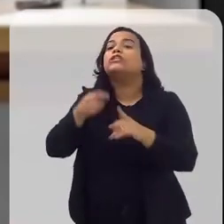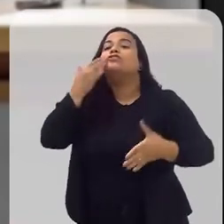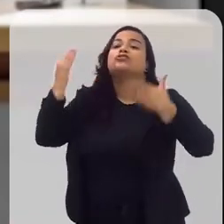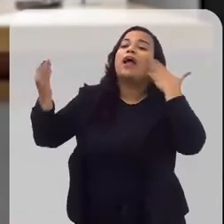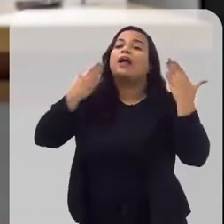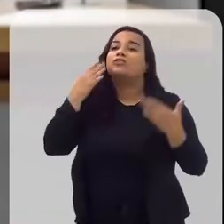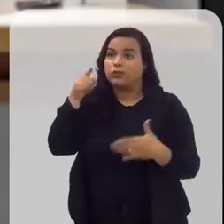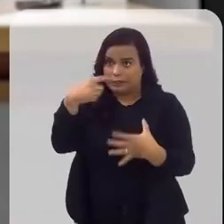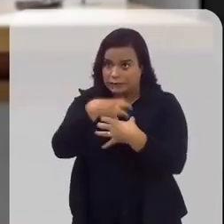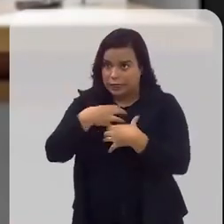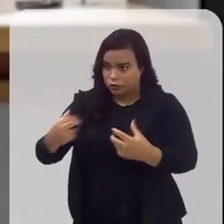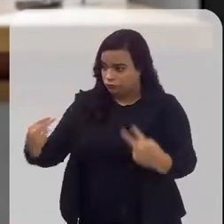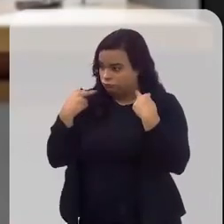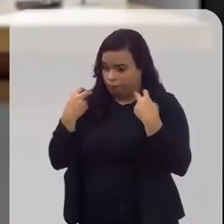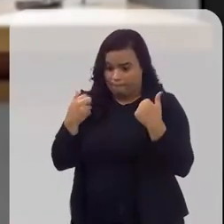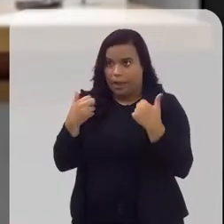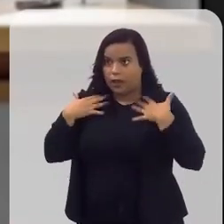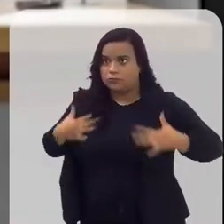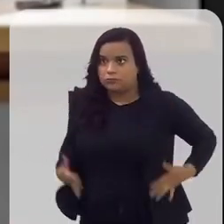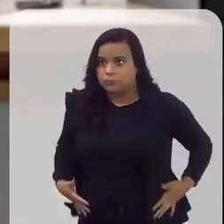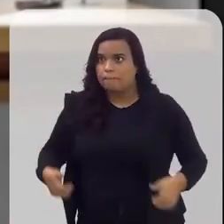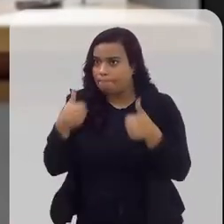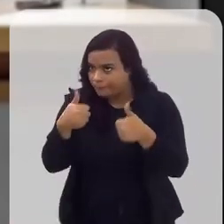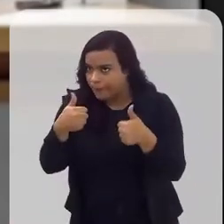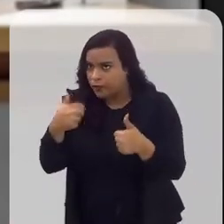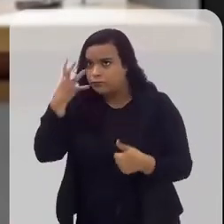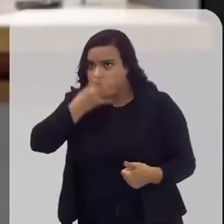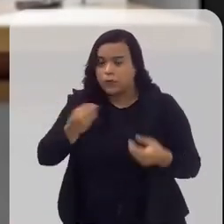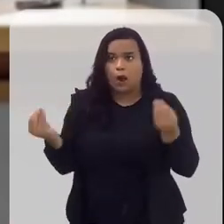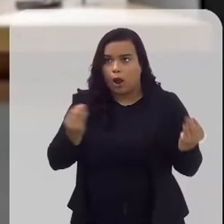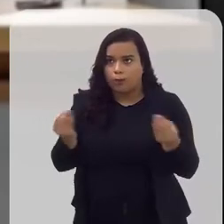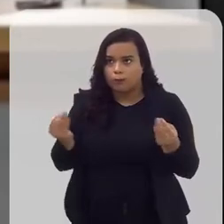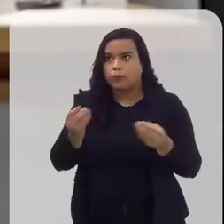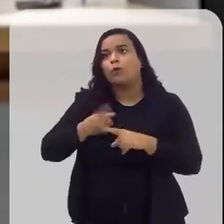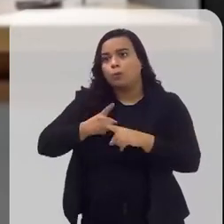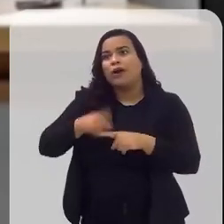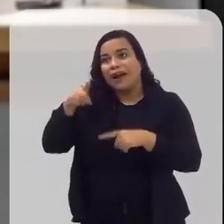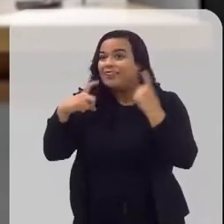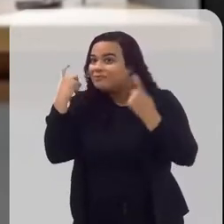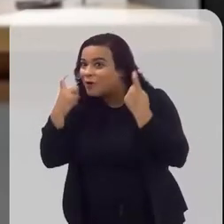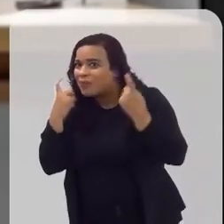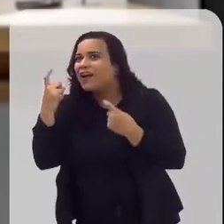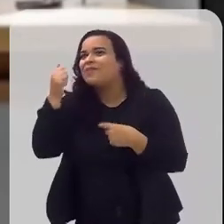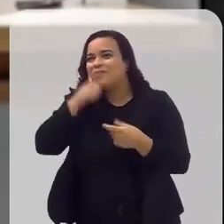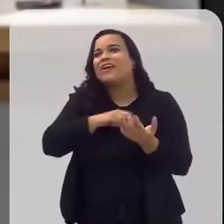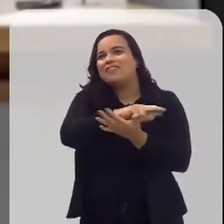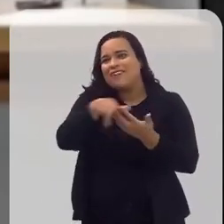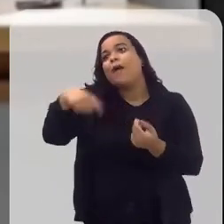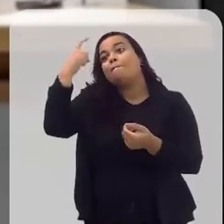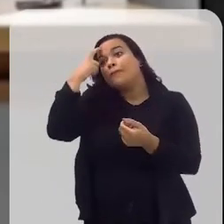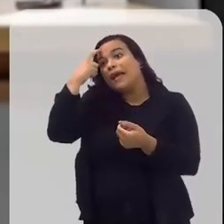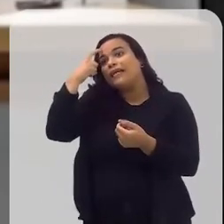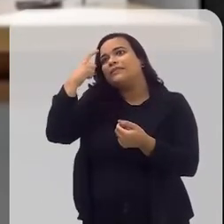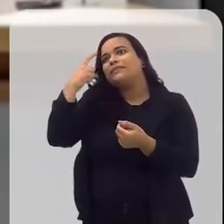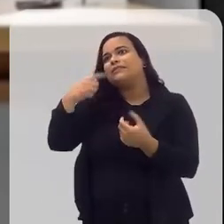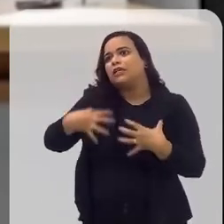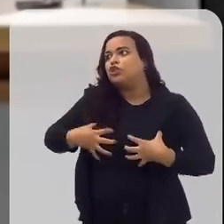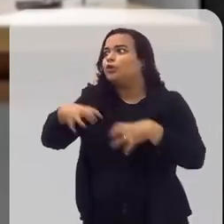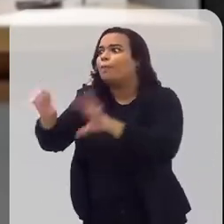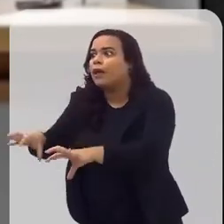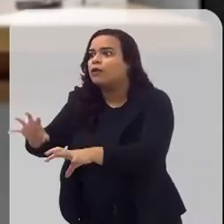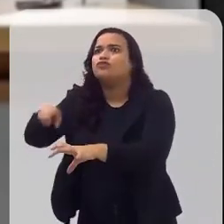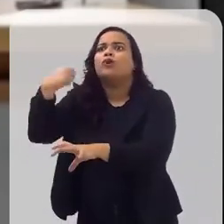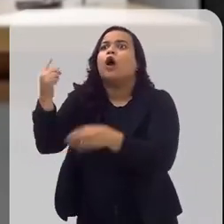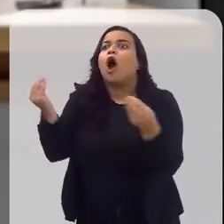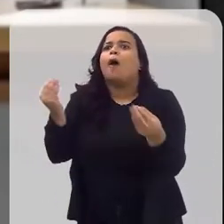saúde, esteticamente, você se sente bem com o seu corpo? Ficou bacana? Como é que foi? Porque é uma preocupação das mulheres que pensam em fazer explante.